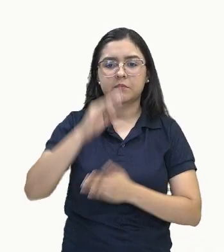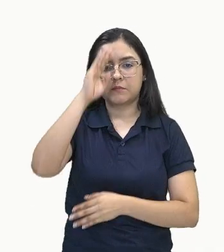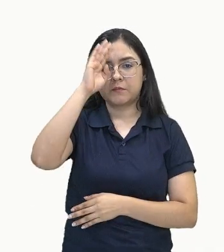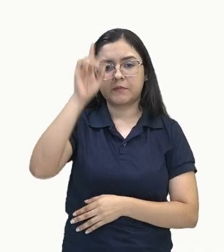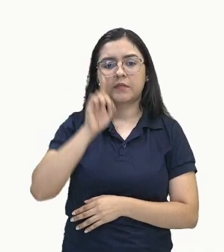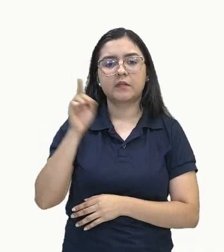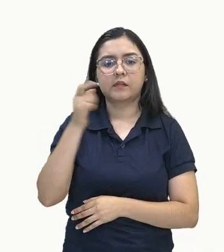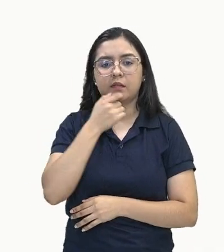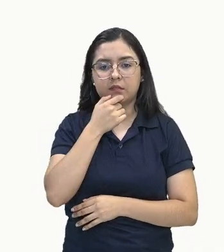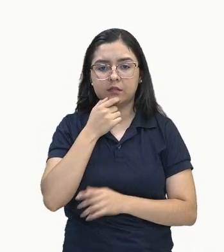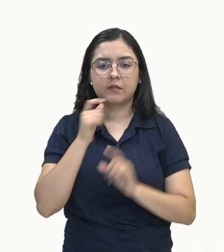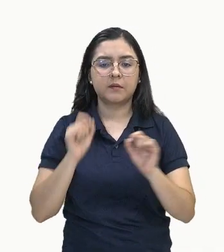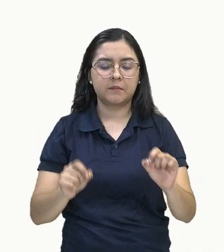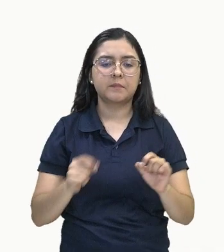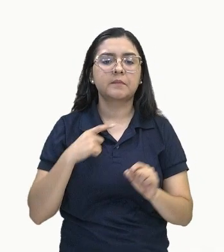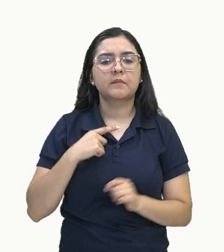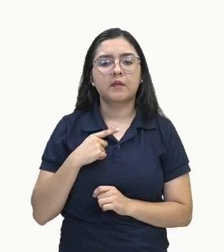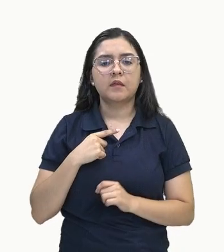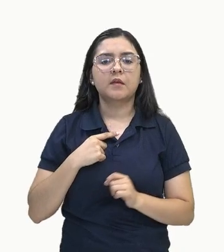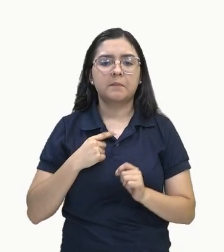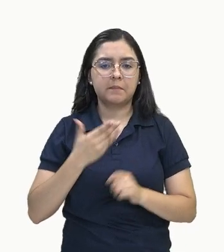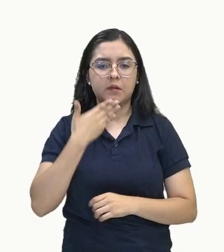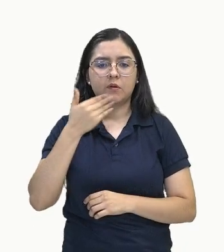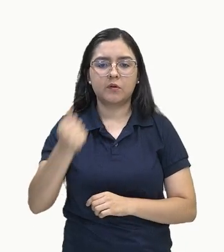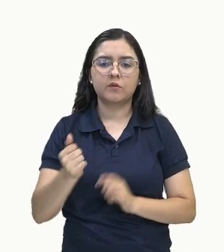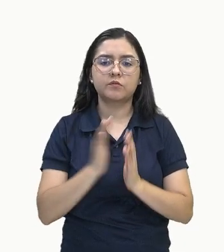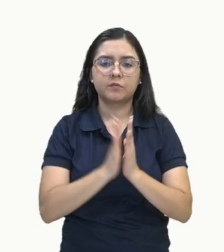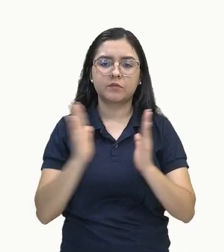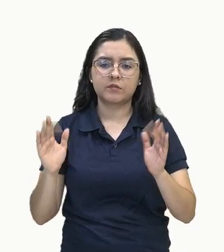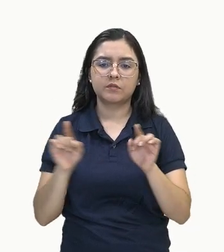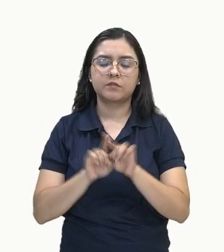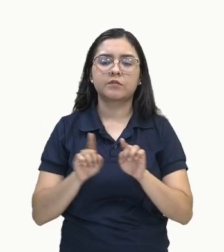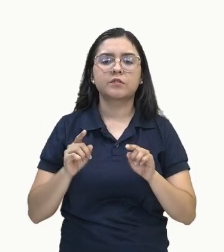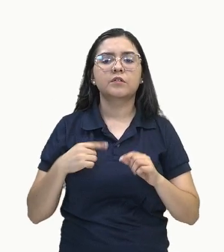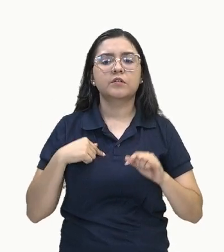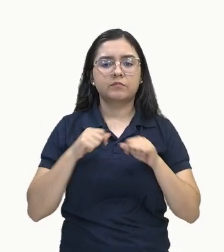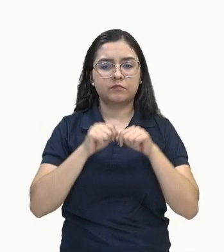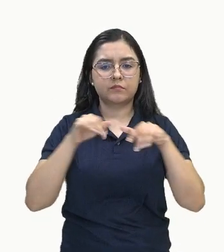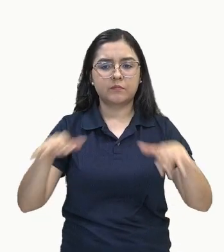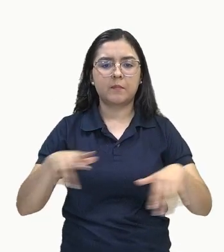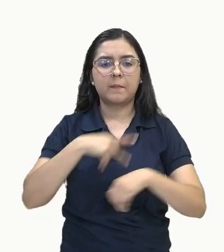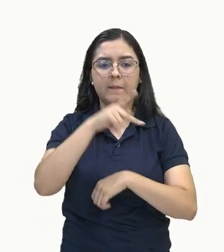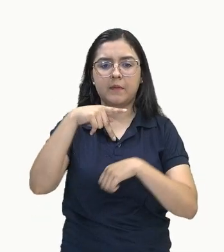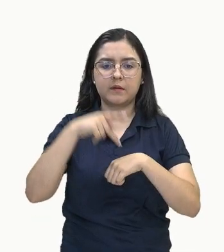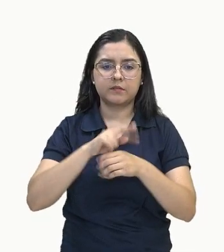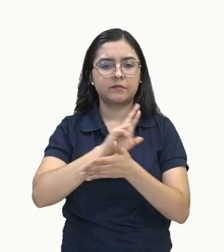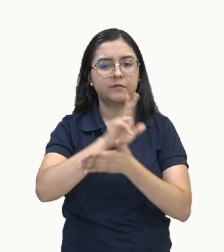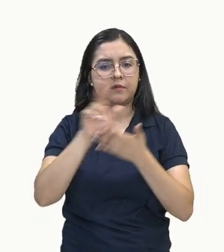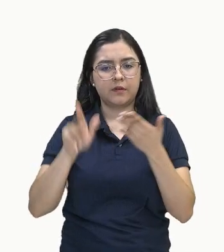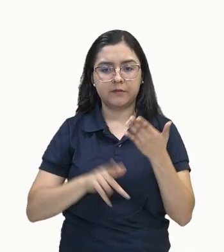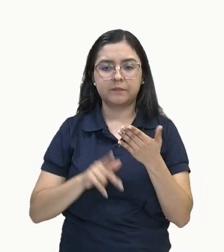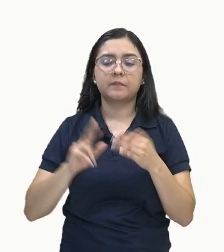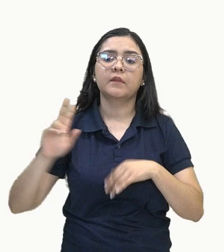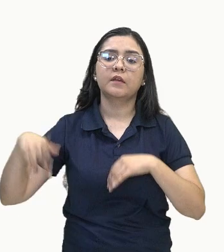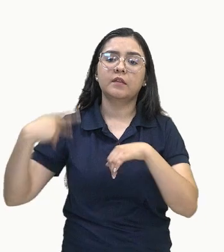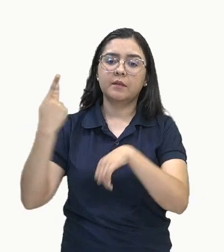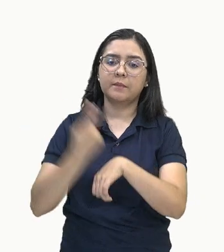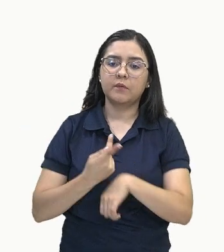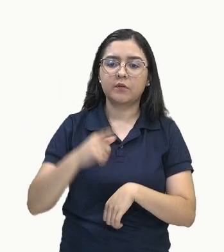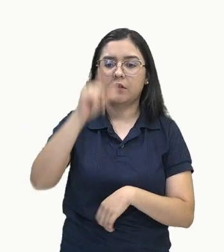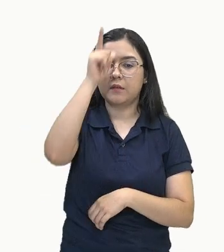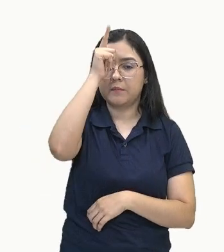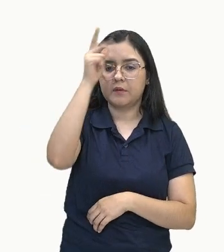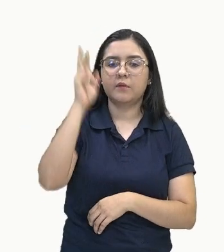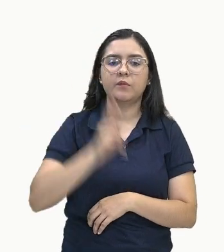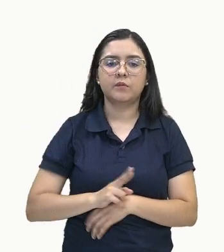na Inglaterra, acelerou-se e chegou a outros países como França, Bélgica e um pouco mais tarde a ilha da Alemanha, Rússia,